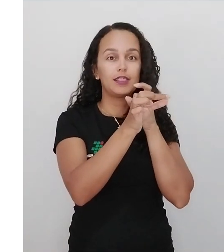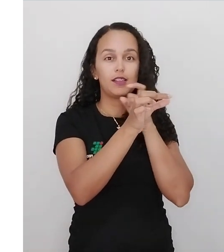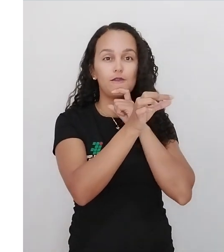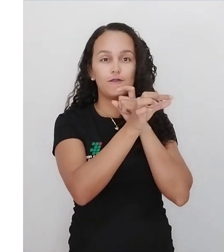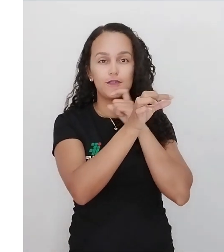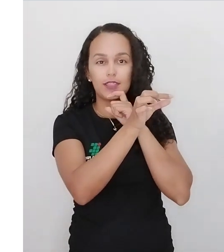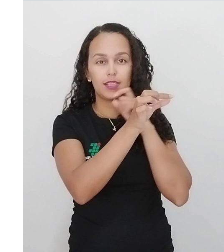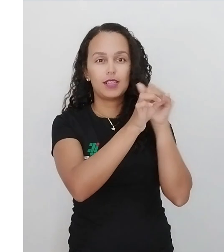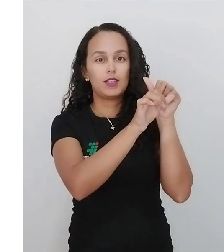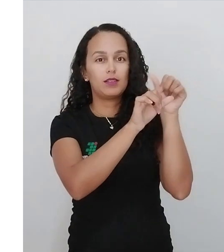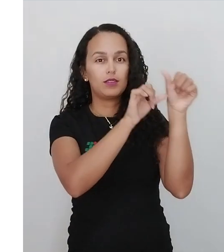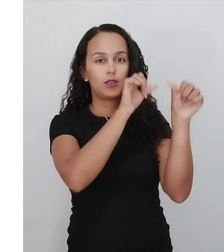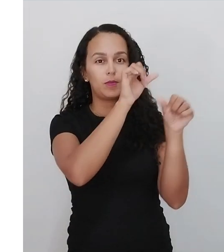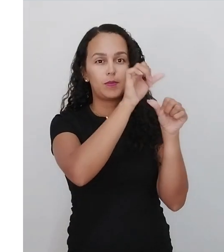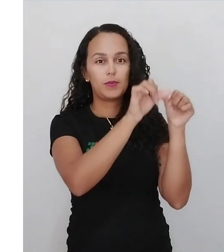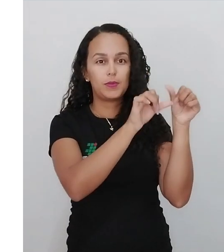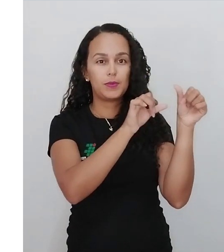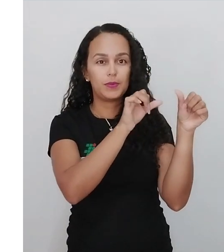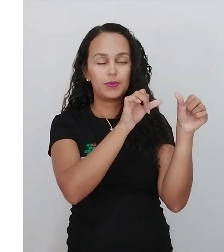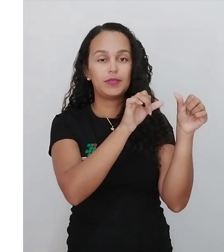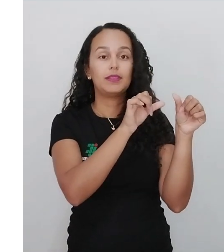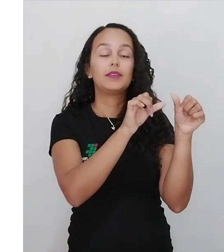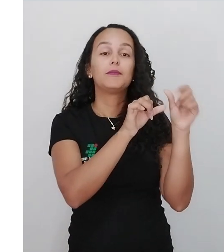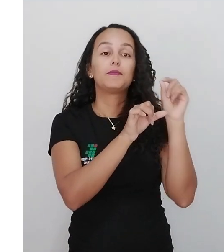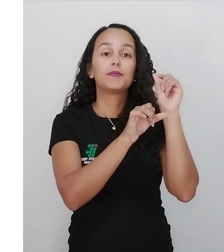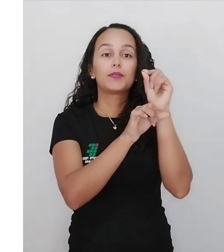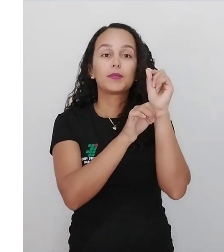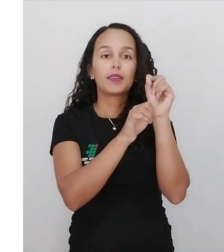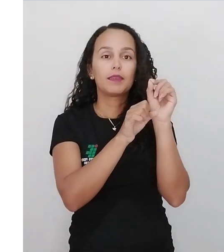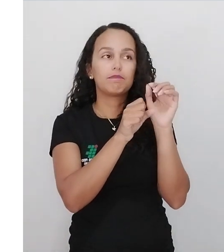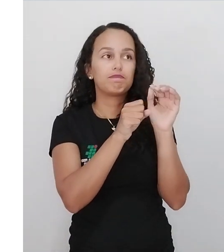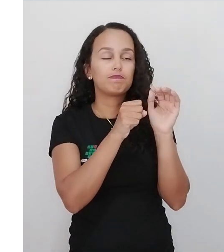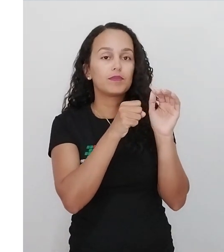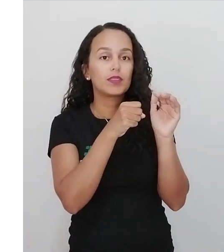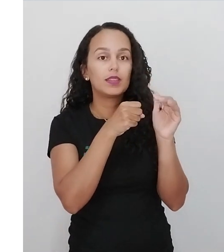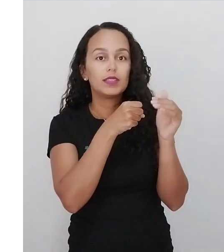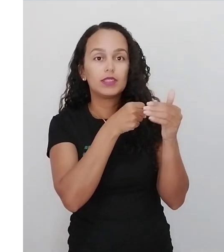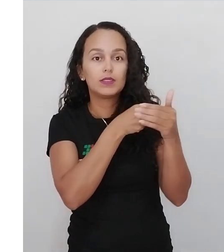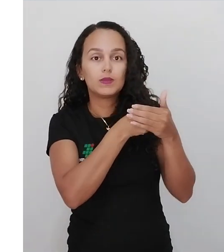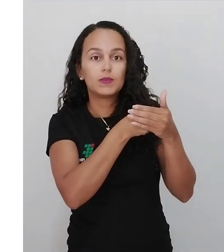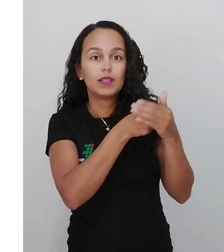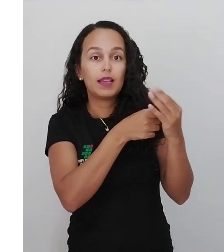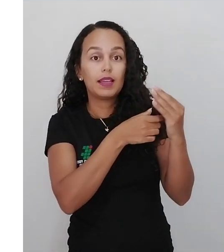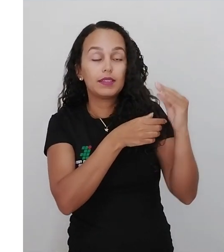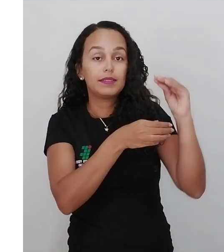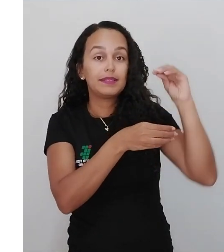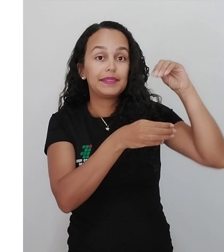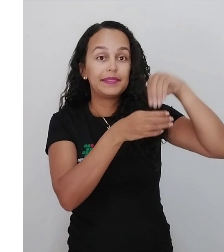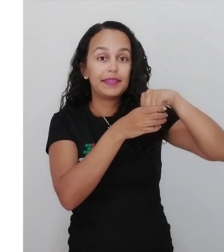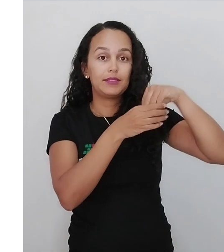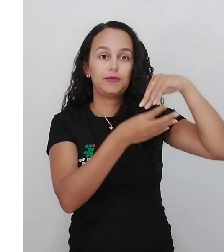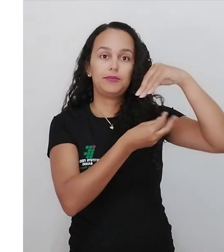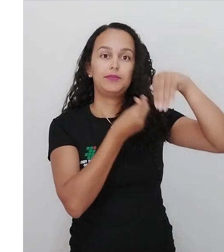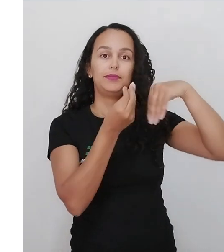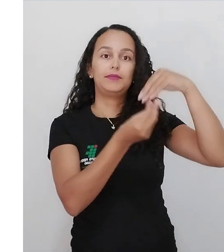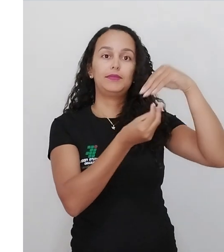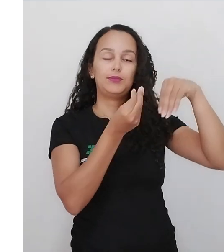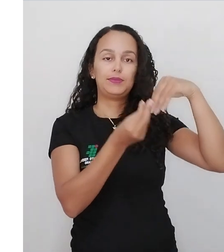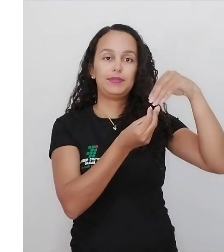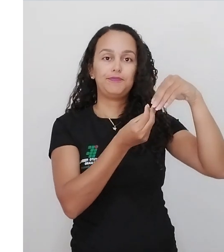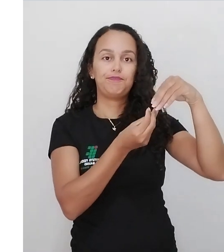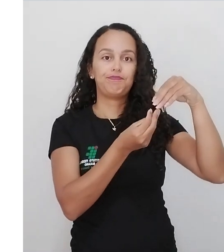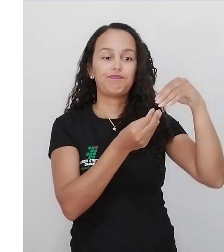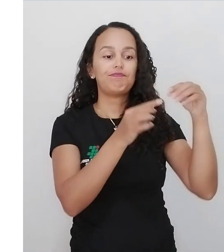dentro dessa mistura. Esse experimento ele simulava as condições da Terra primitiva